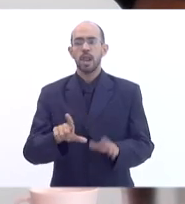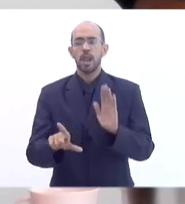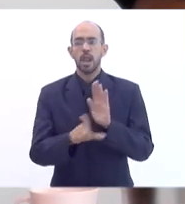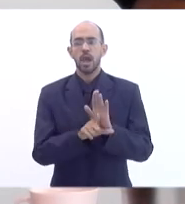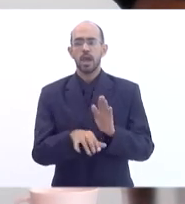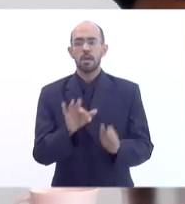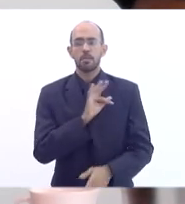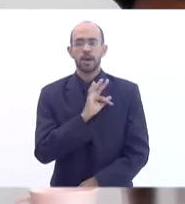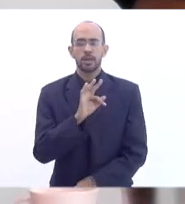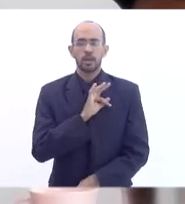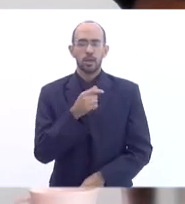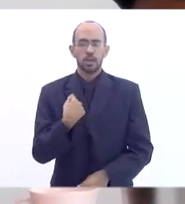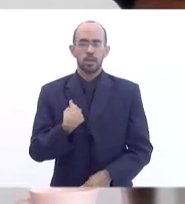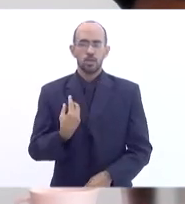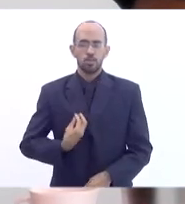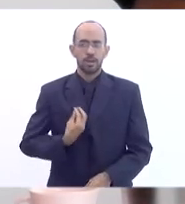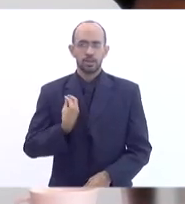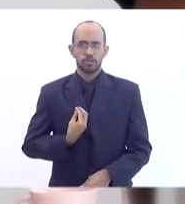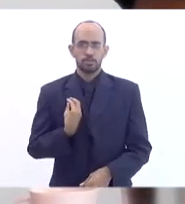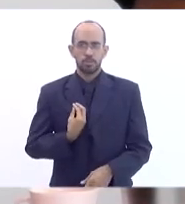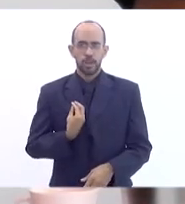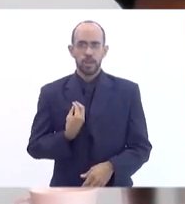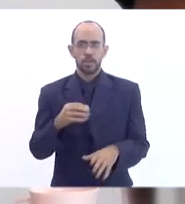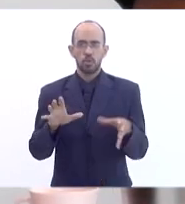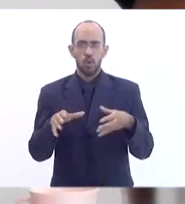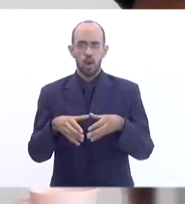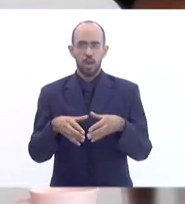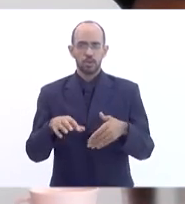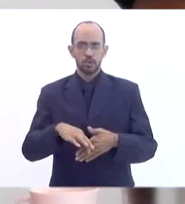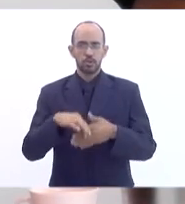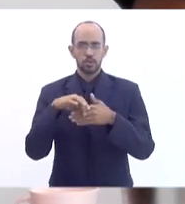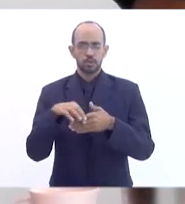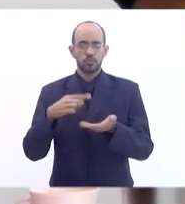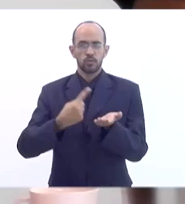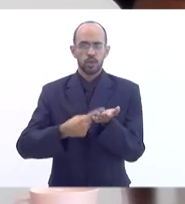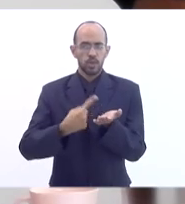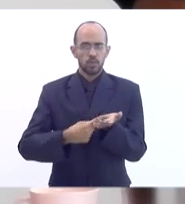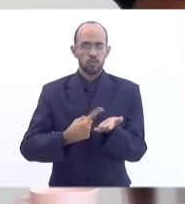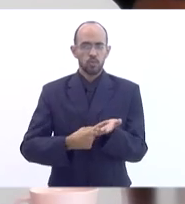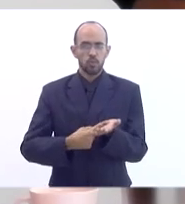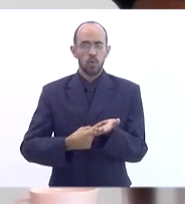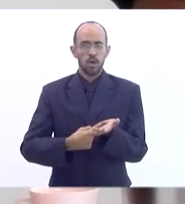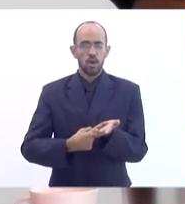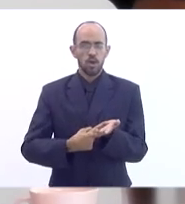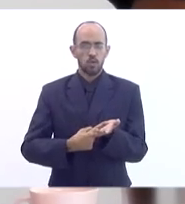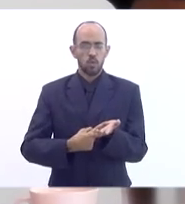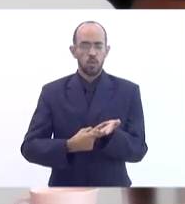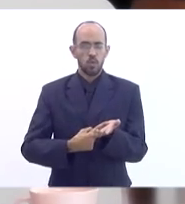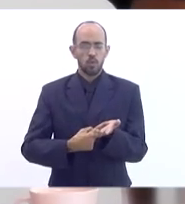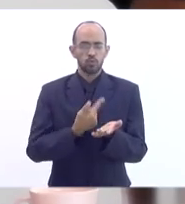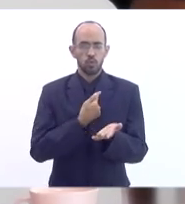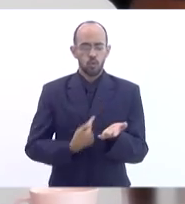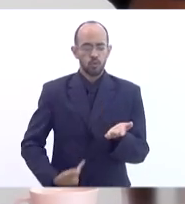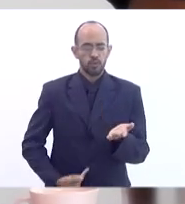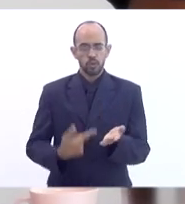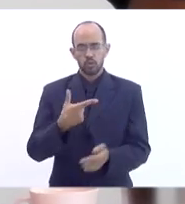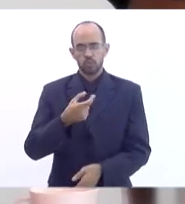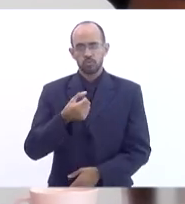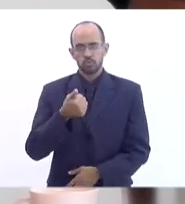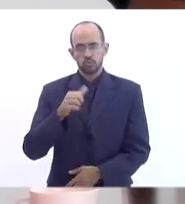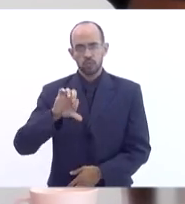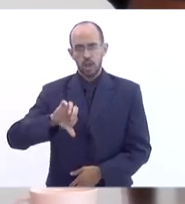Rocha que eu participei do colégio de líderes onde foi feito um acordo com o governo em 2019 e esse acordo não foi cumprido